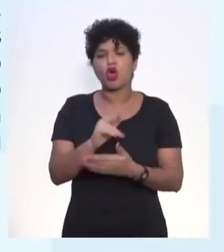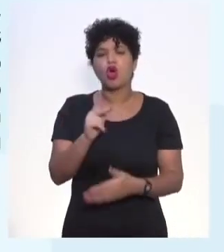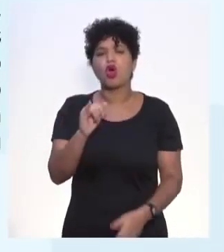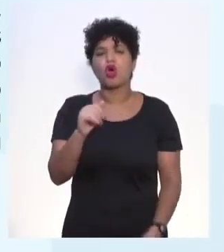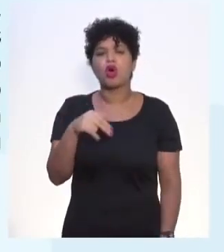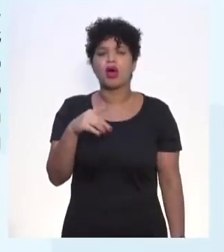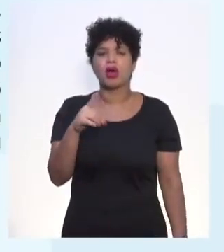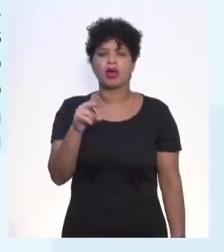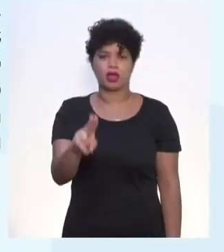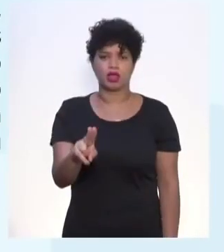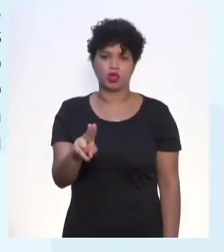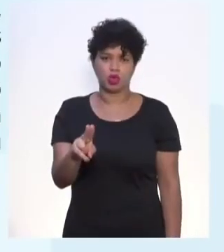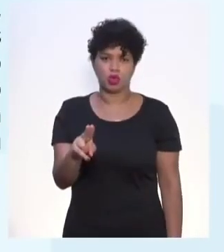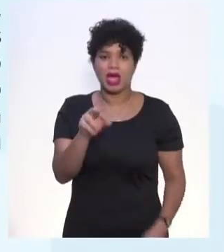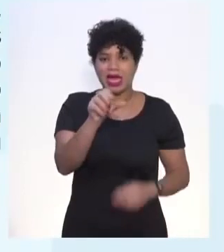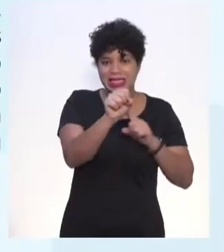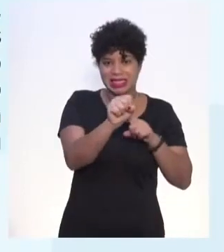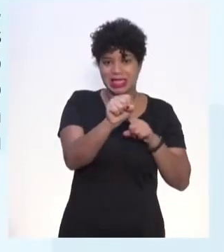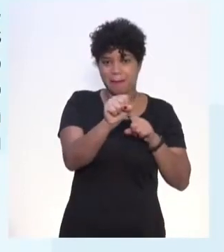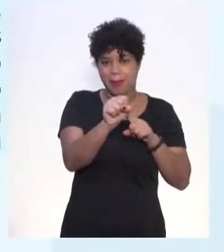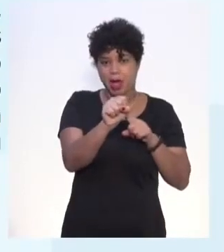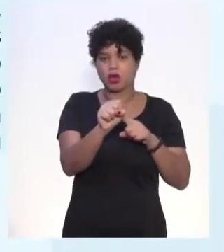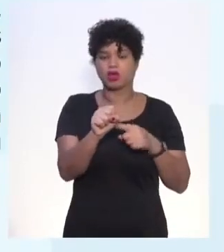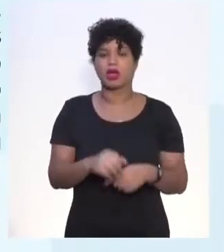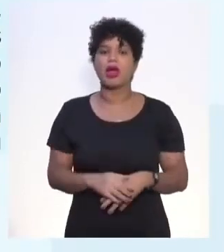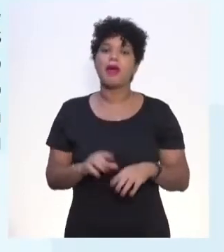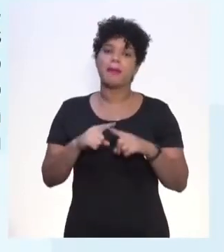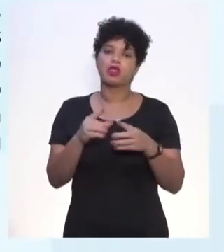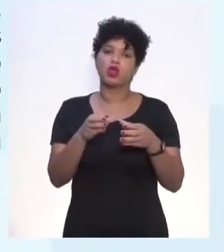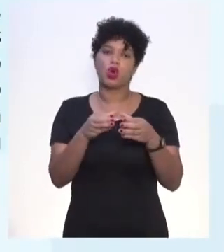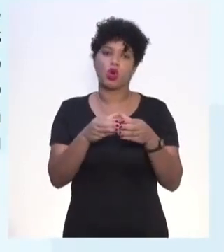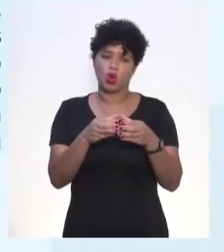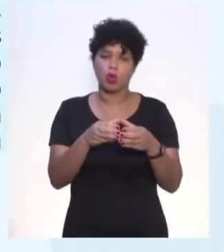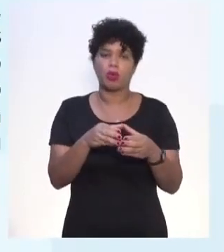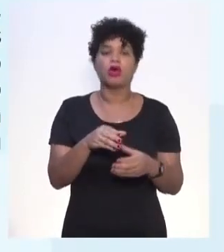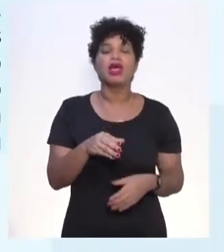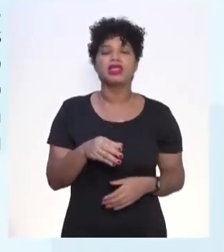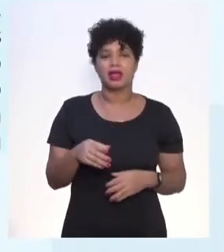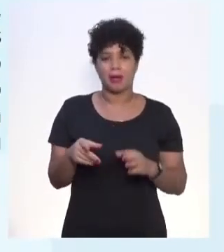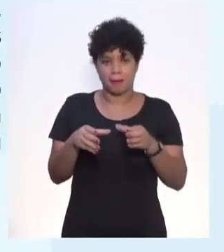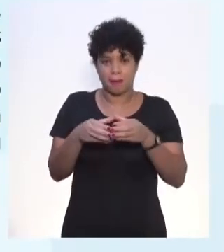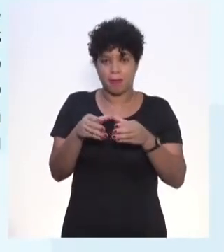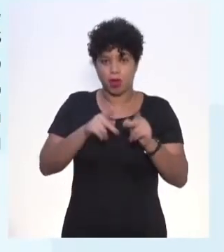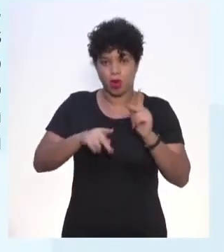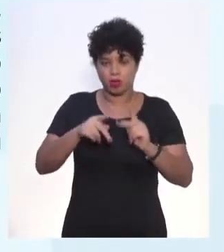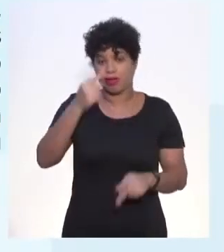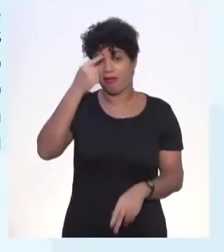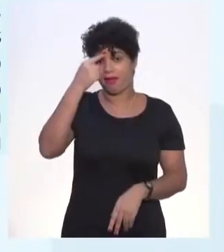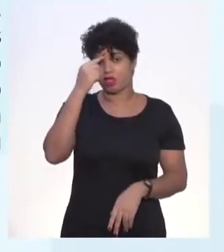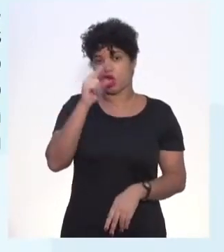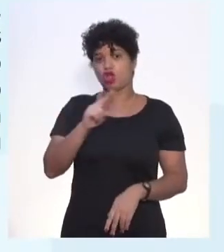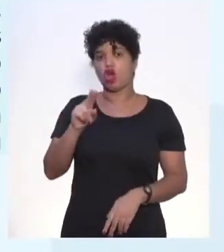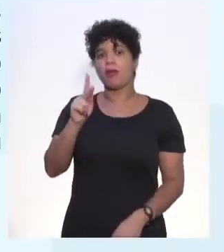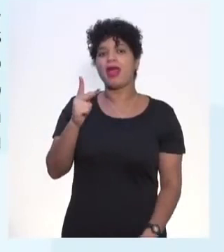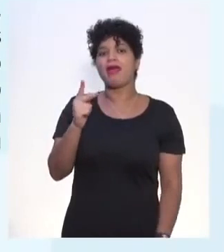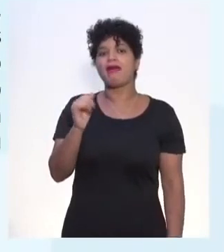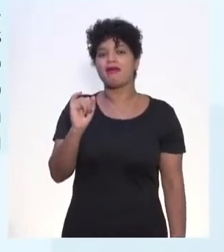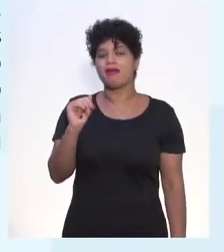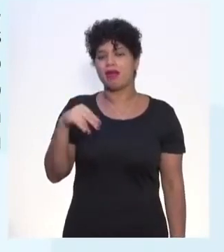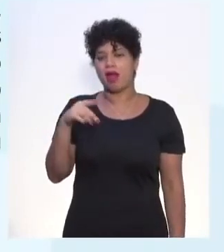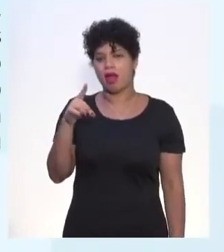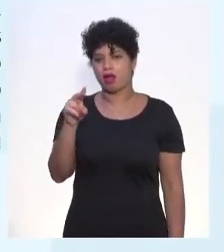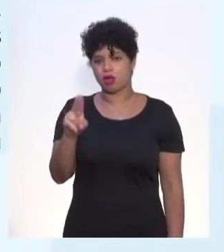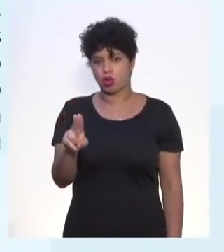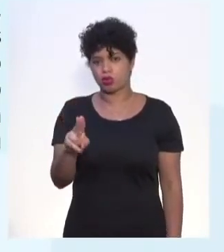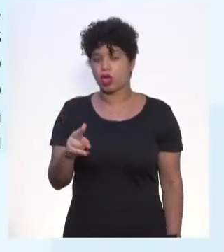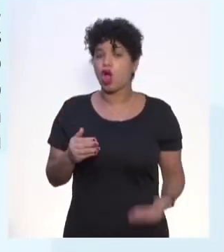ou cipaios com S, mas os indianos chamam de a Grande Rebelião Hindu. Esse conflito se iniciou